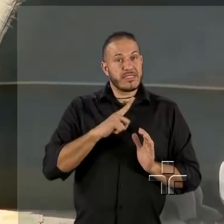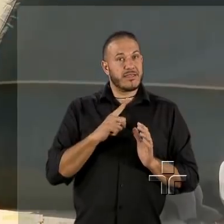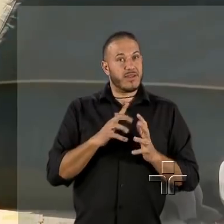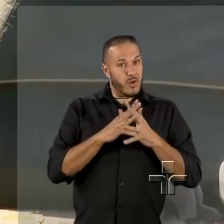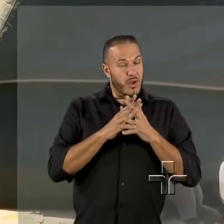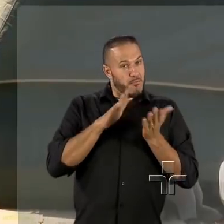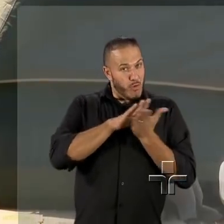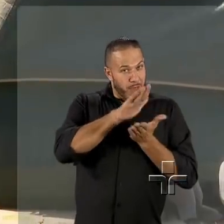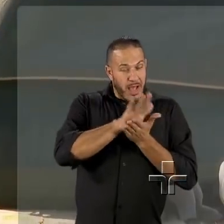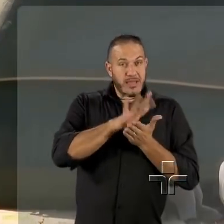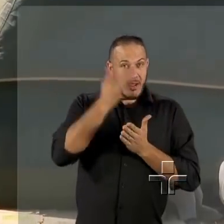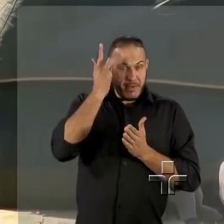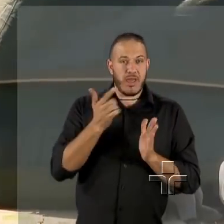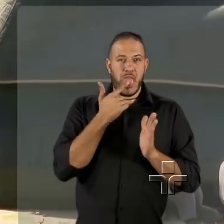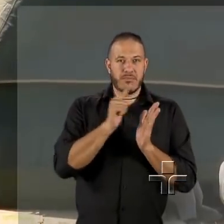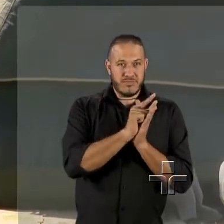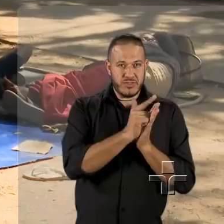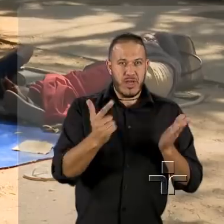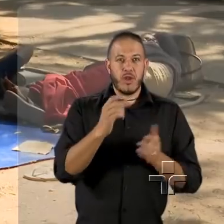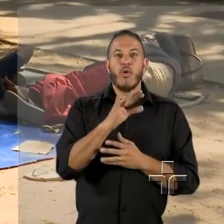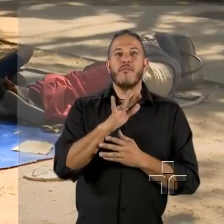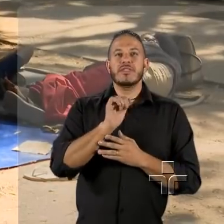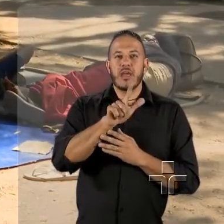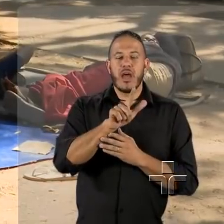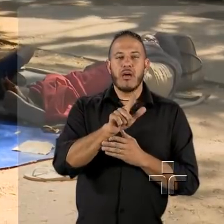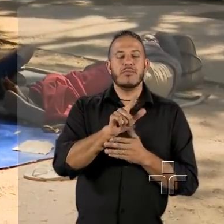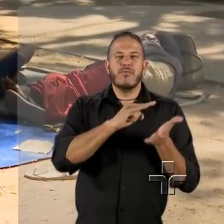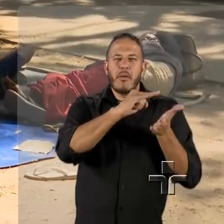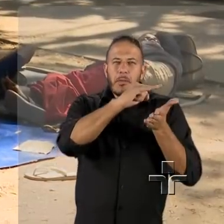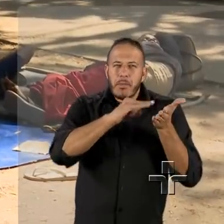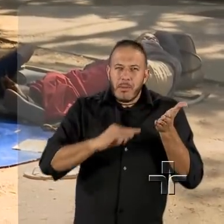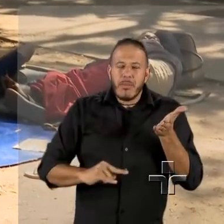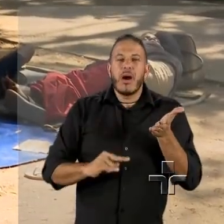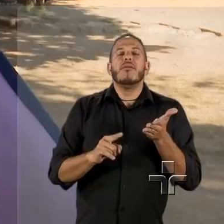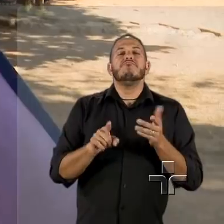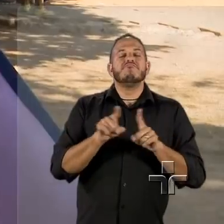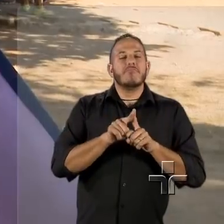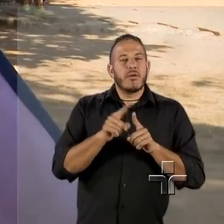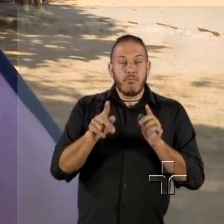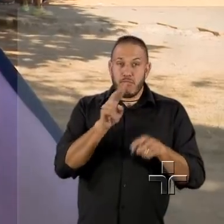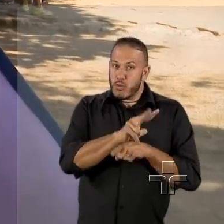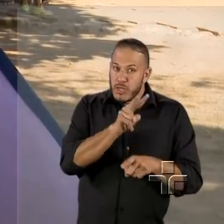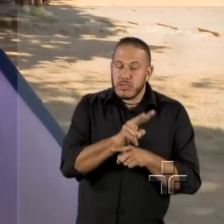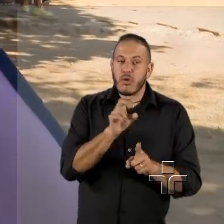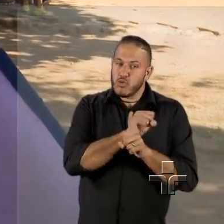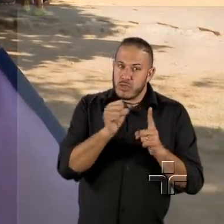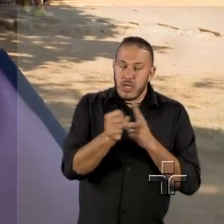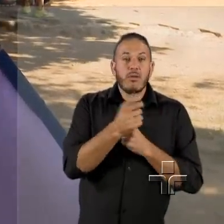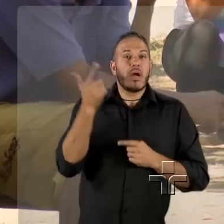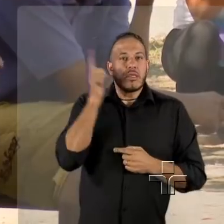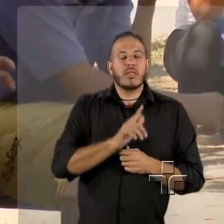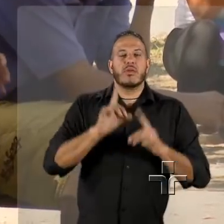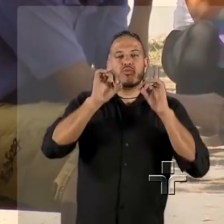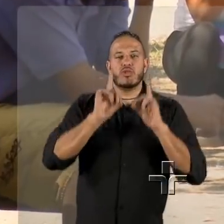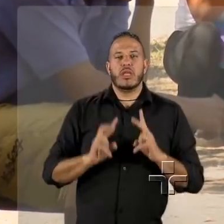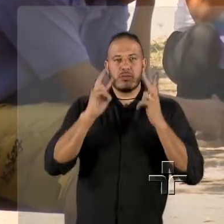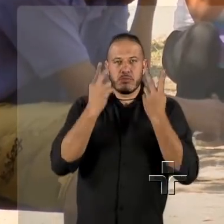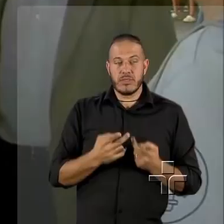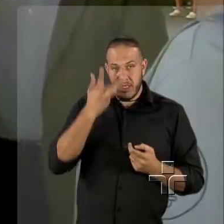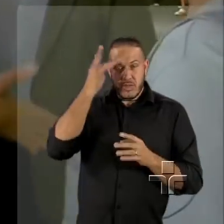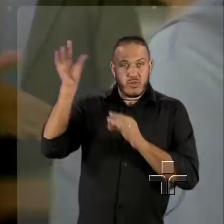vida. O Trump não é o melhor anfitrião do mundo moderno. O Trump não há nada